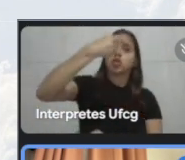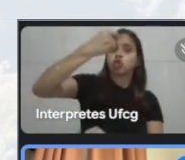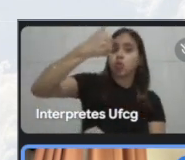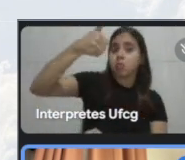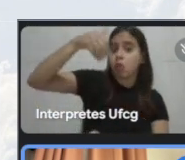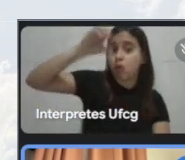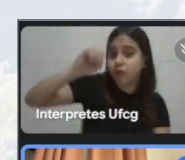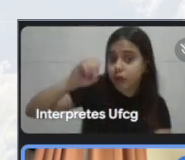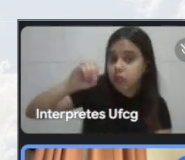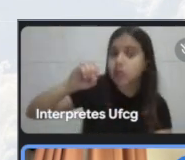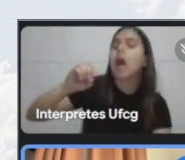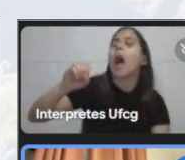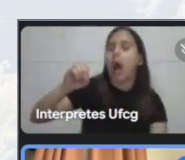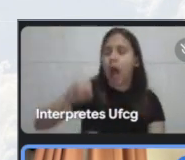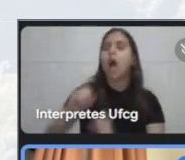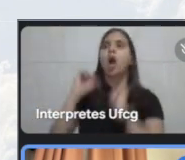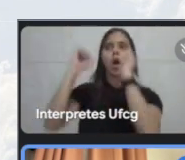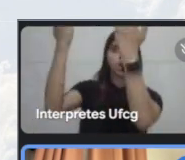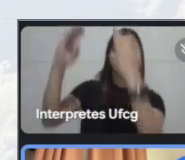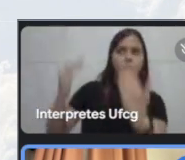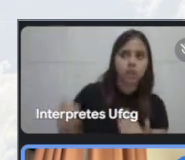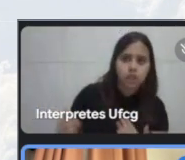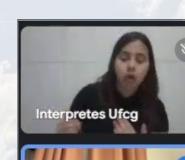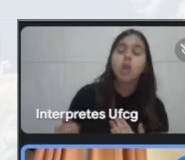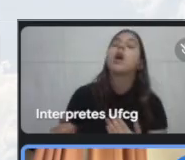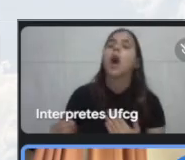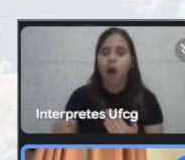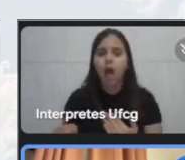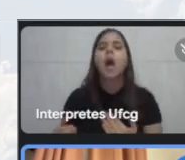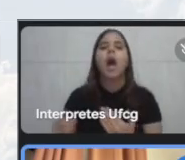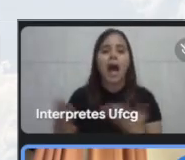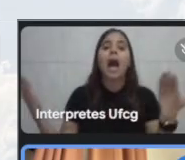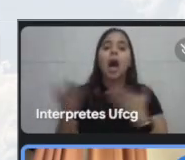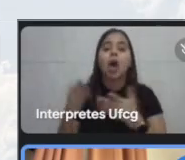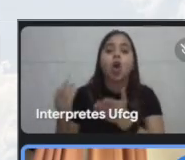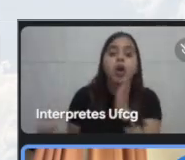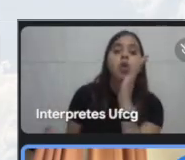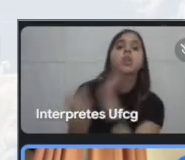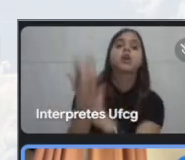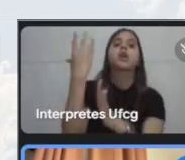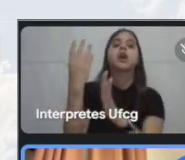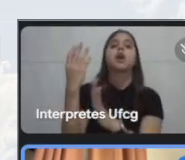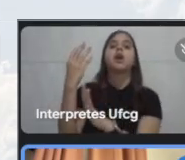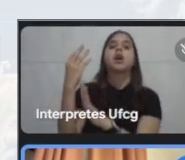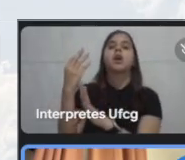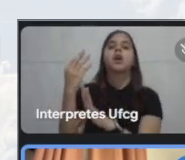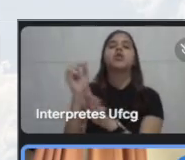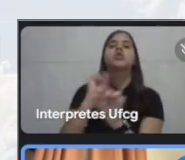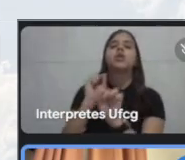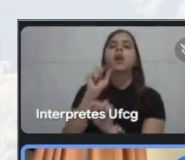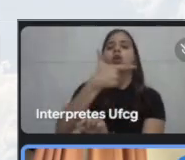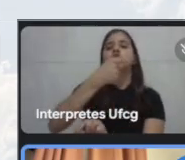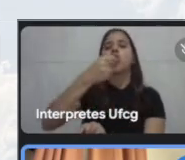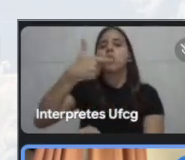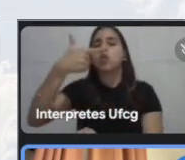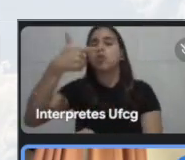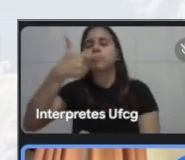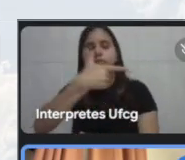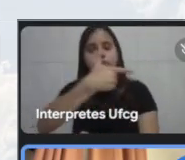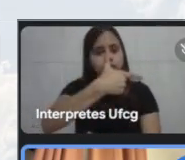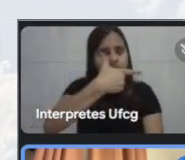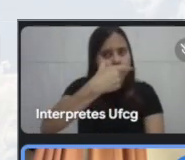2030 simulado com os mesmos parâmetros. Então, teria aqui o mapa de 2030. E volta para cá, utiliza 2030 com